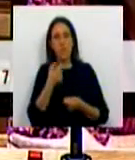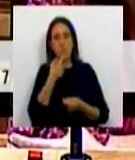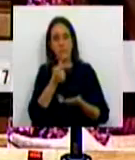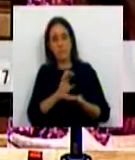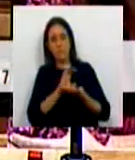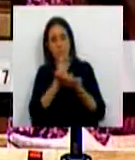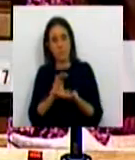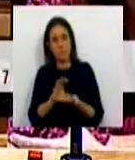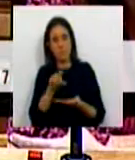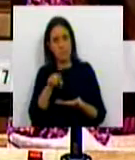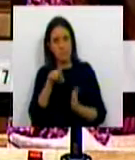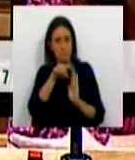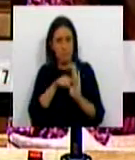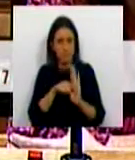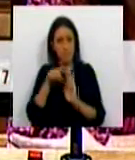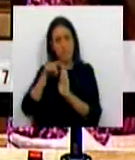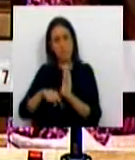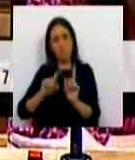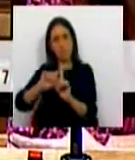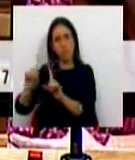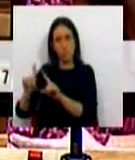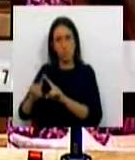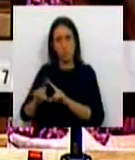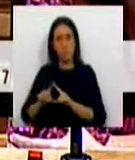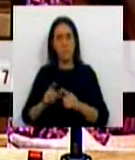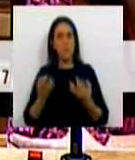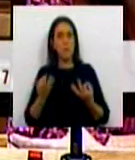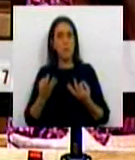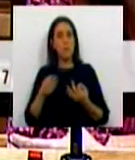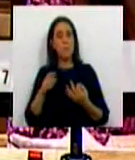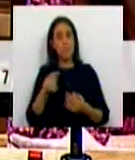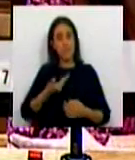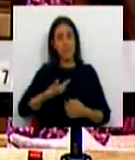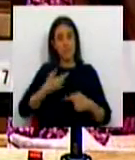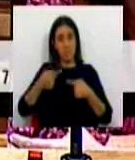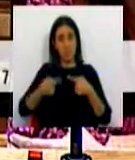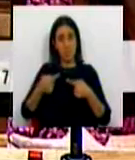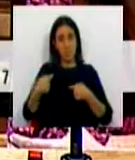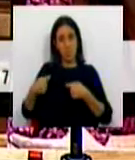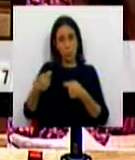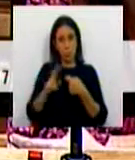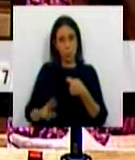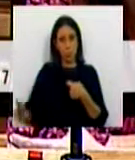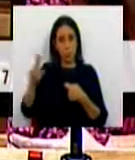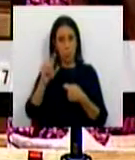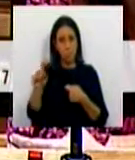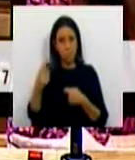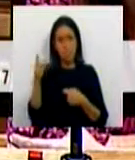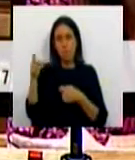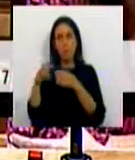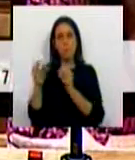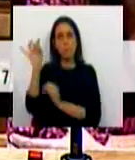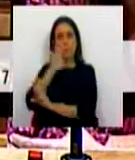financiar esta e outras medidas. Dado que estes custos agravariam o déficit, a Comissão Europeia exigiria